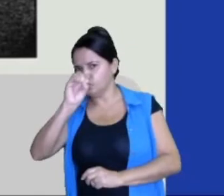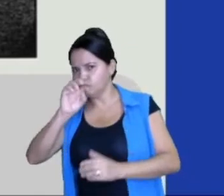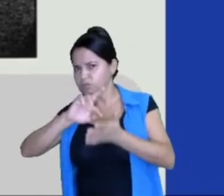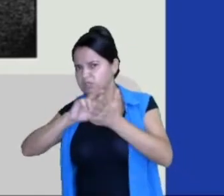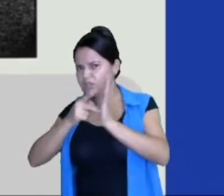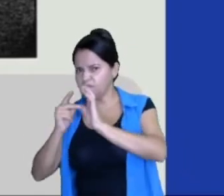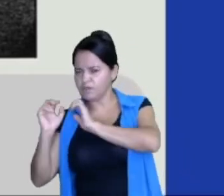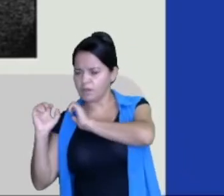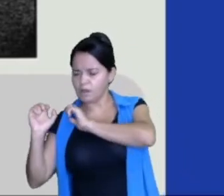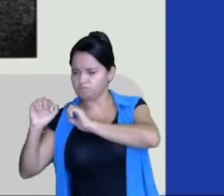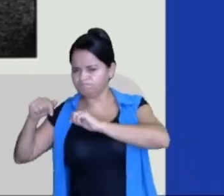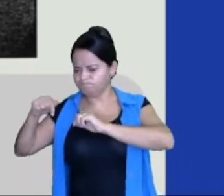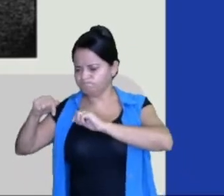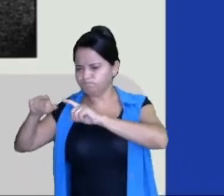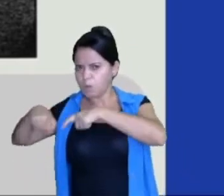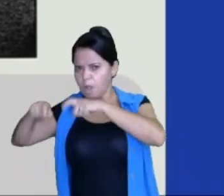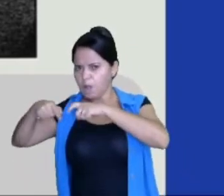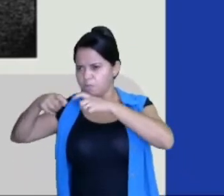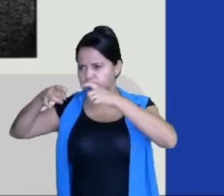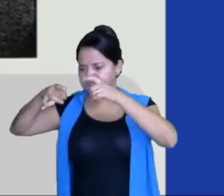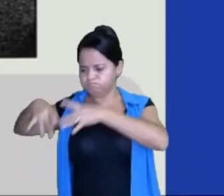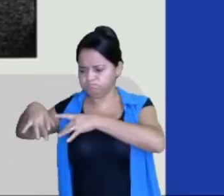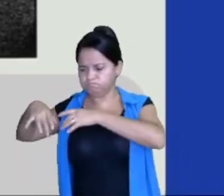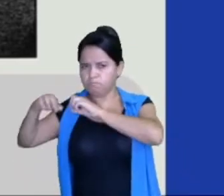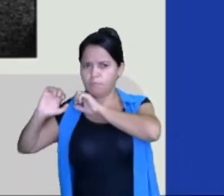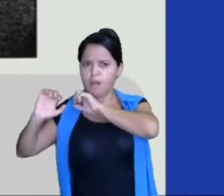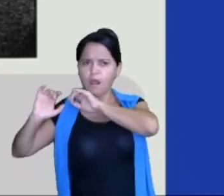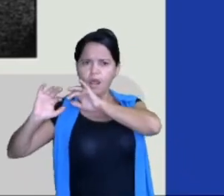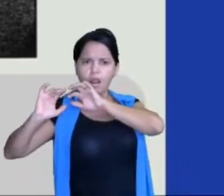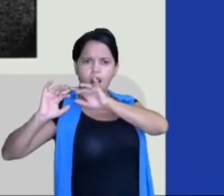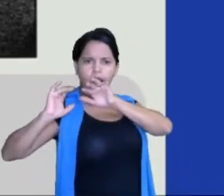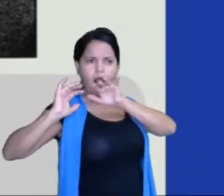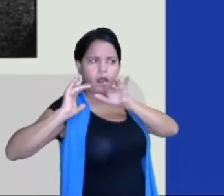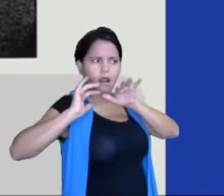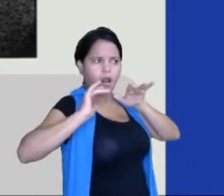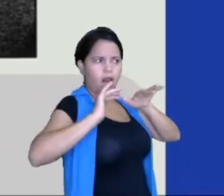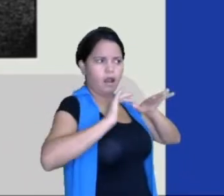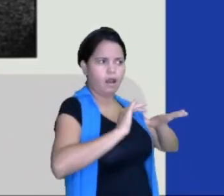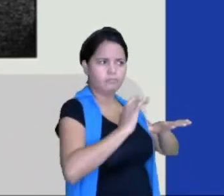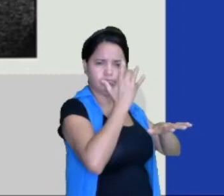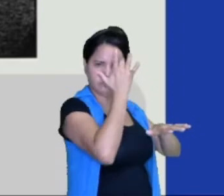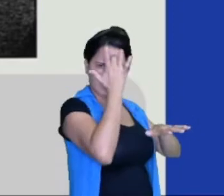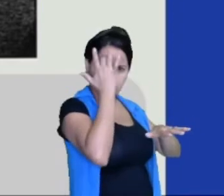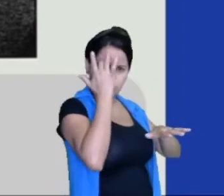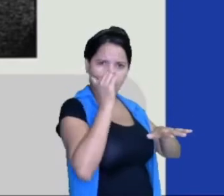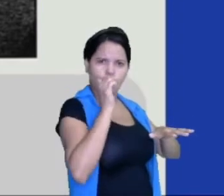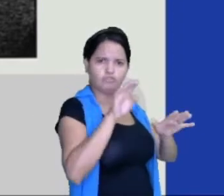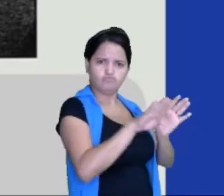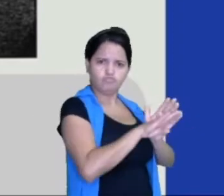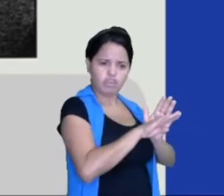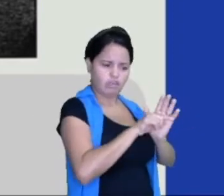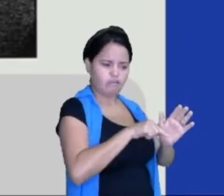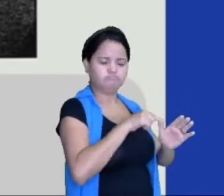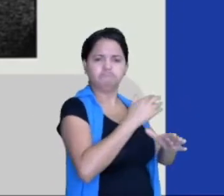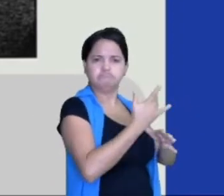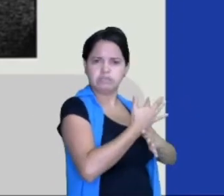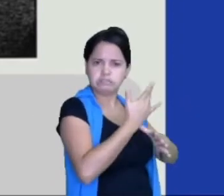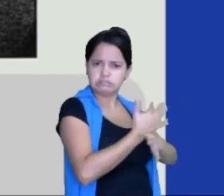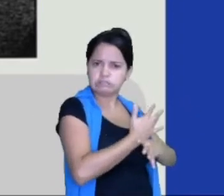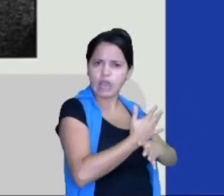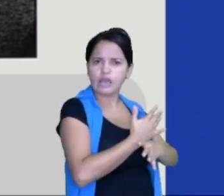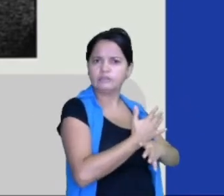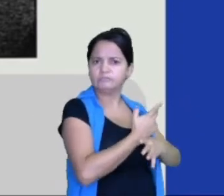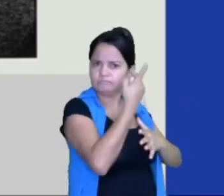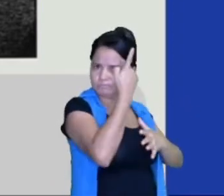Justamente devido a essa industrialização tardia, né? Vários camponeses, vendo que não